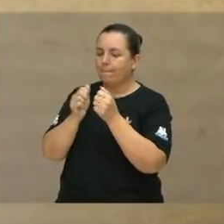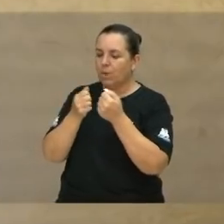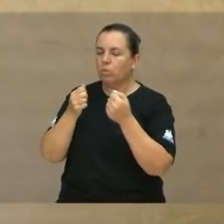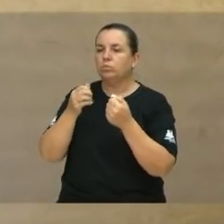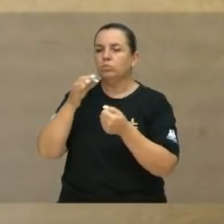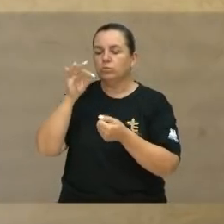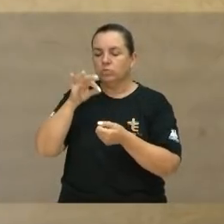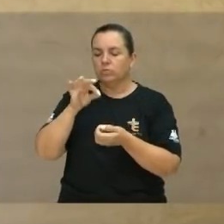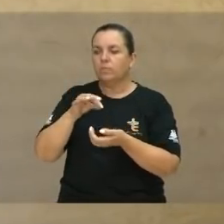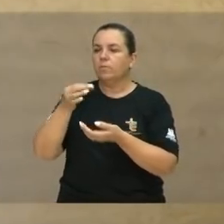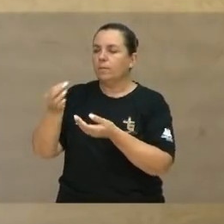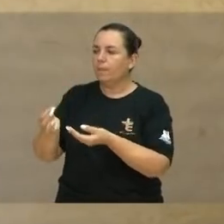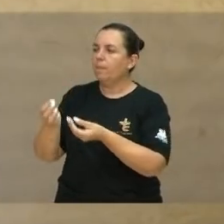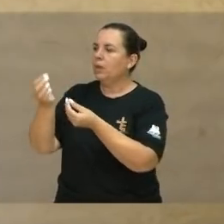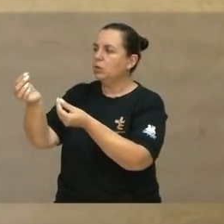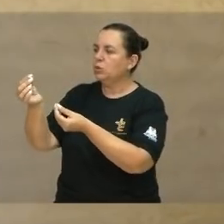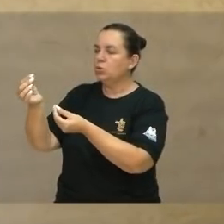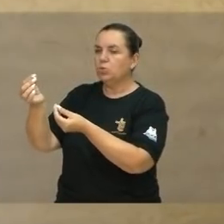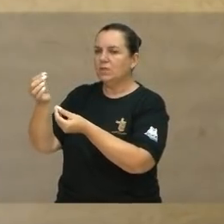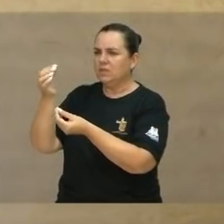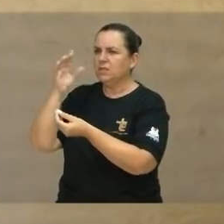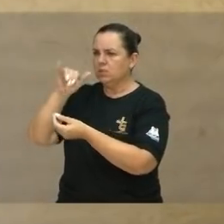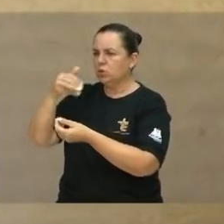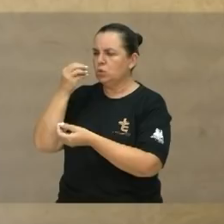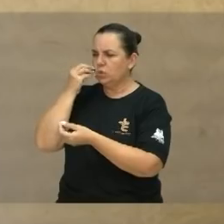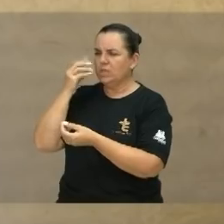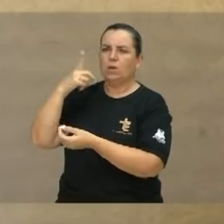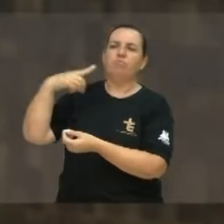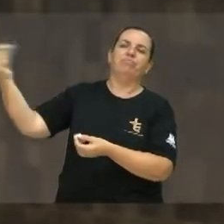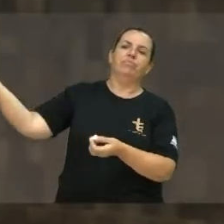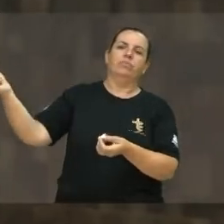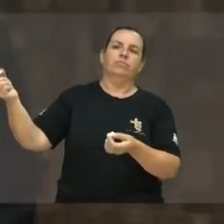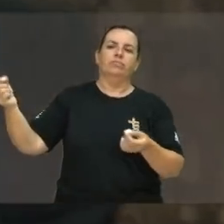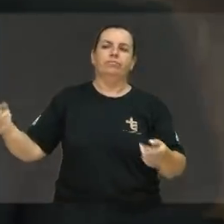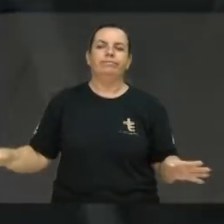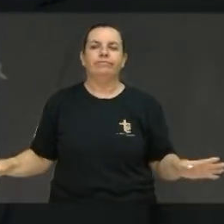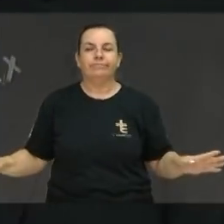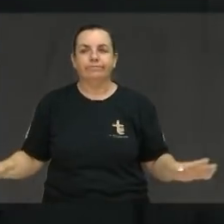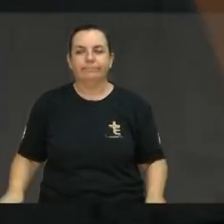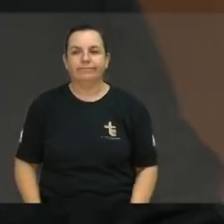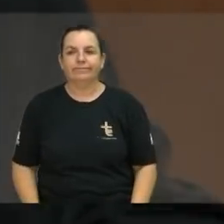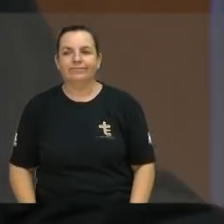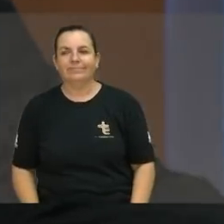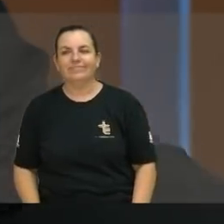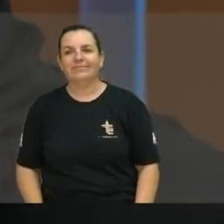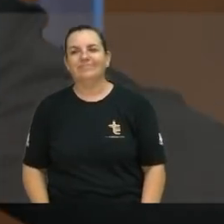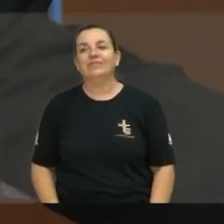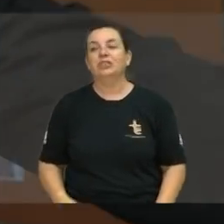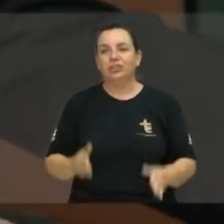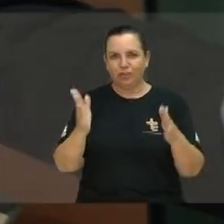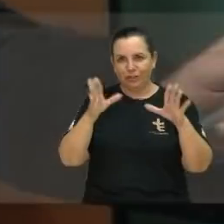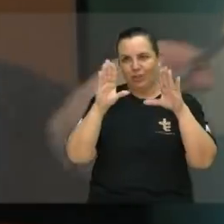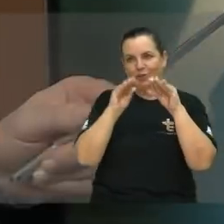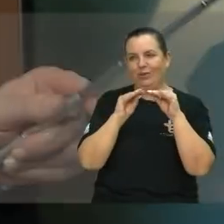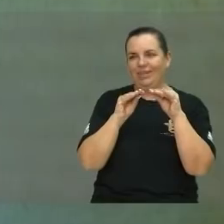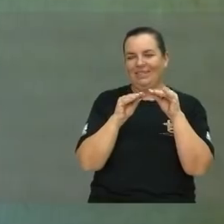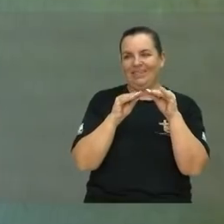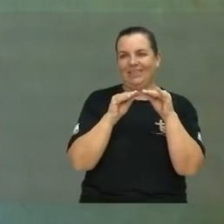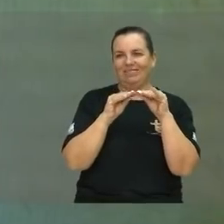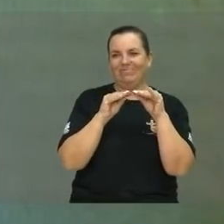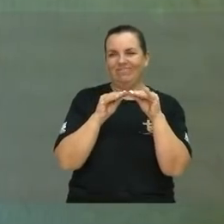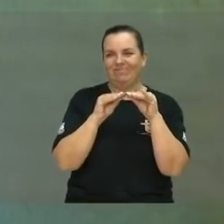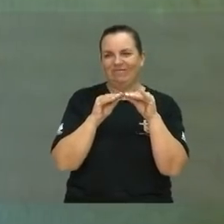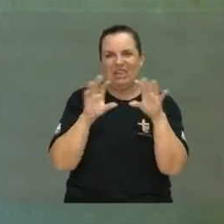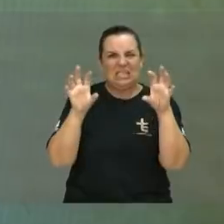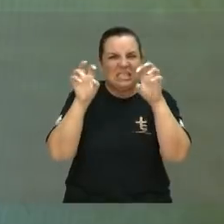pedaço de pão judas saiu imediatamente era noite telespectador era noite era